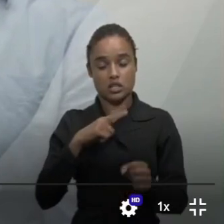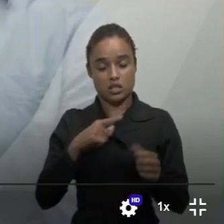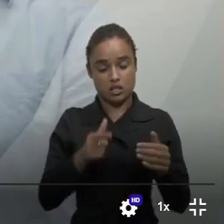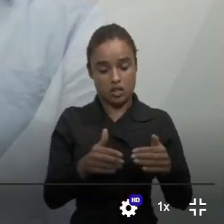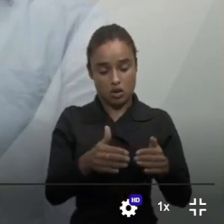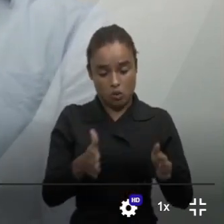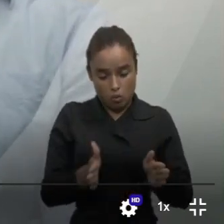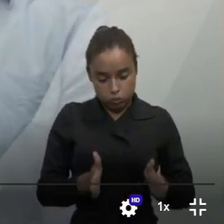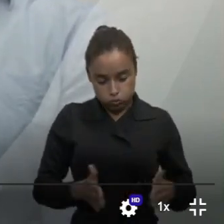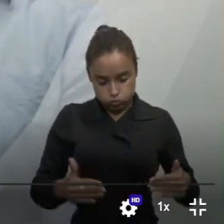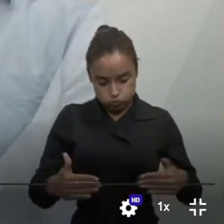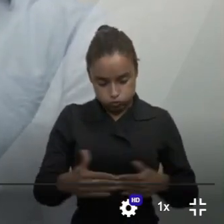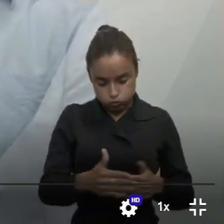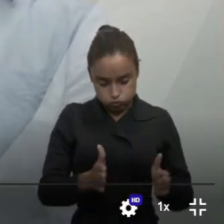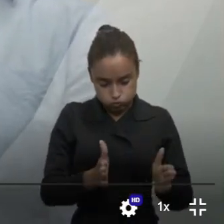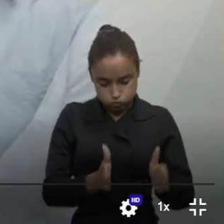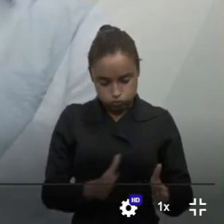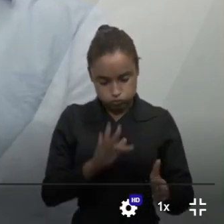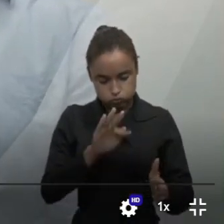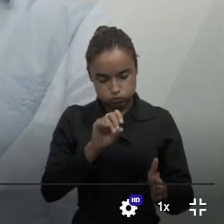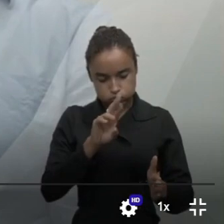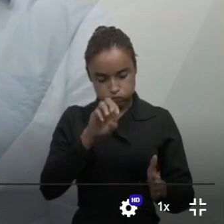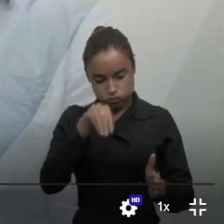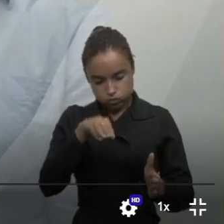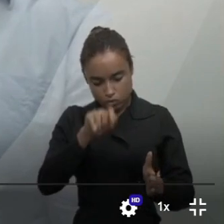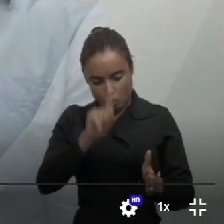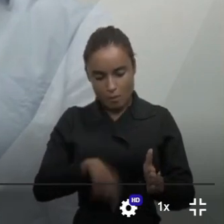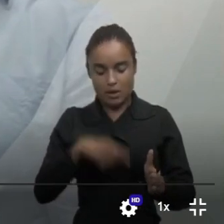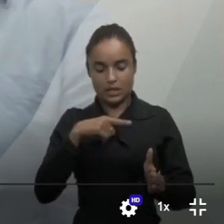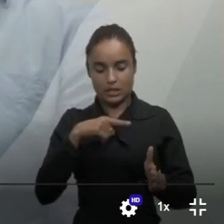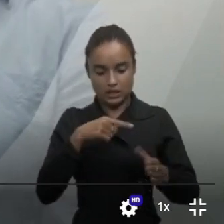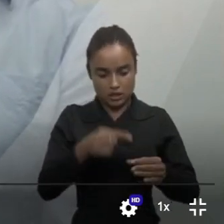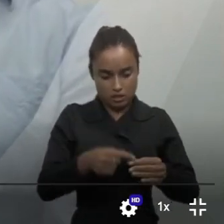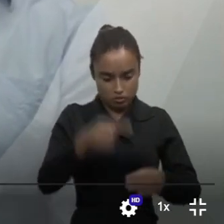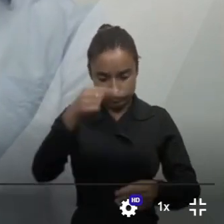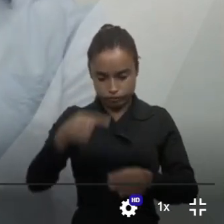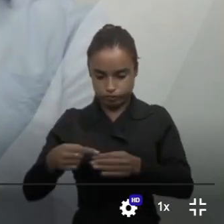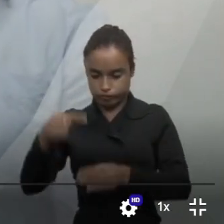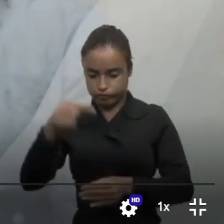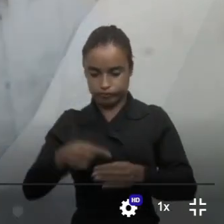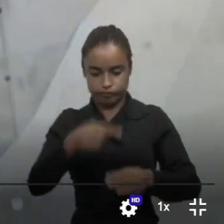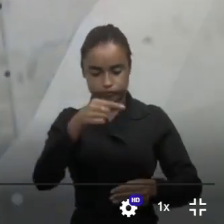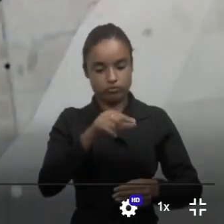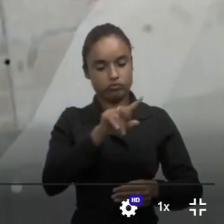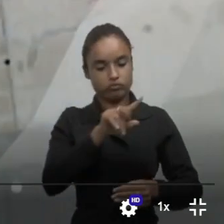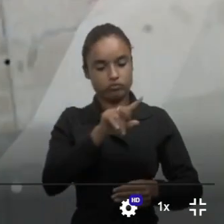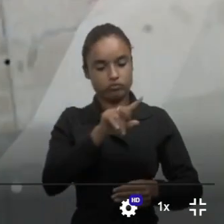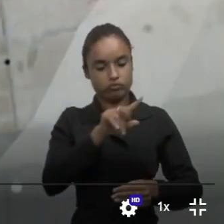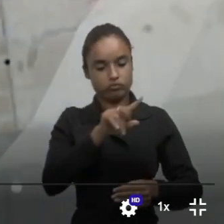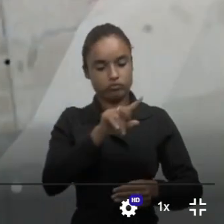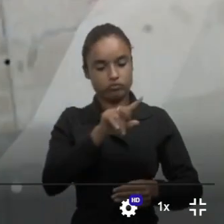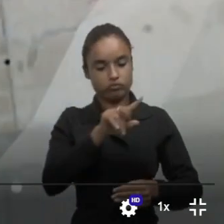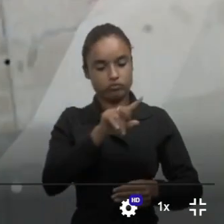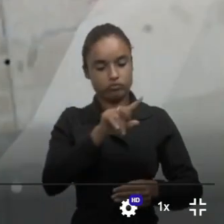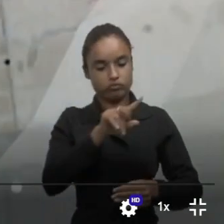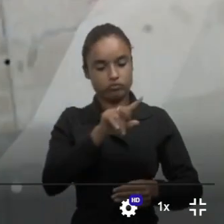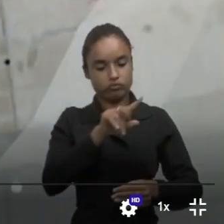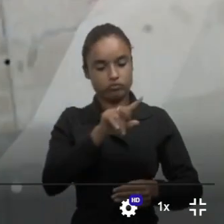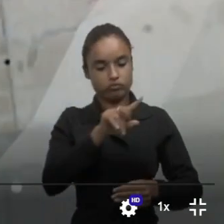a viga e para a laje. Ele tem as armaduras normais da viga e da laje.